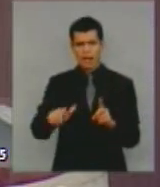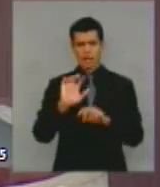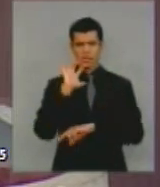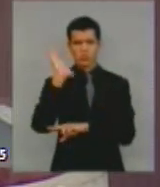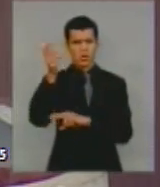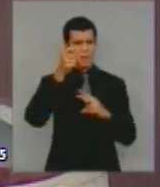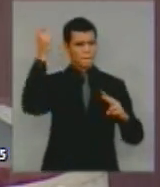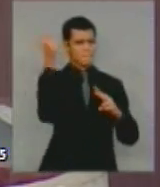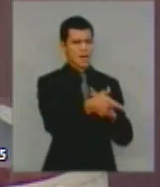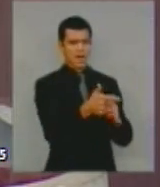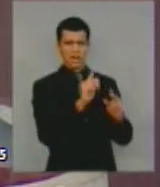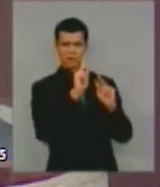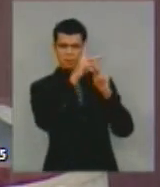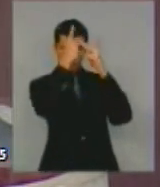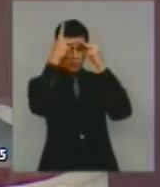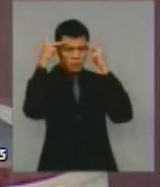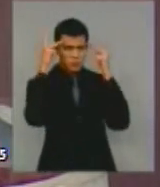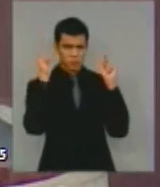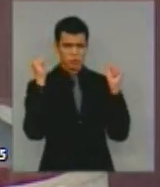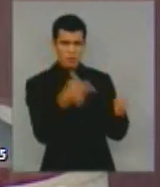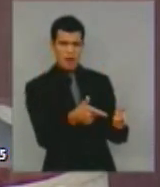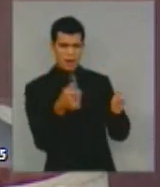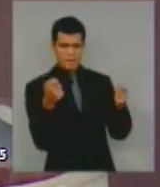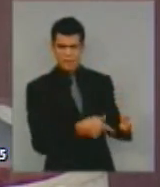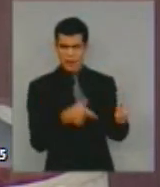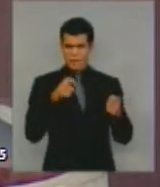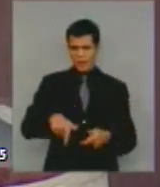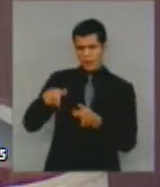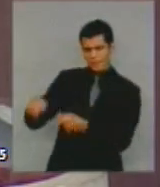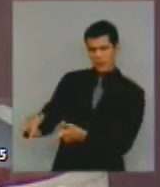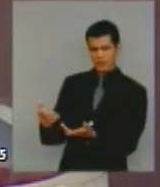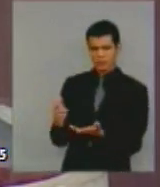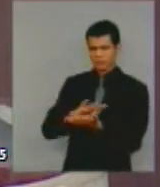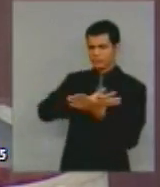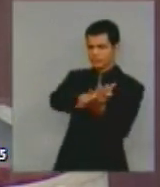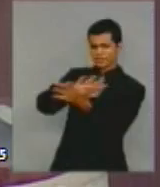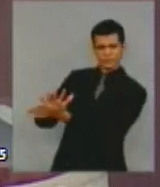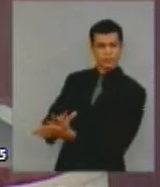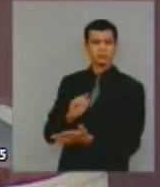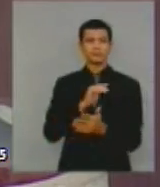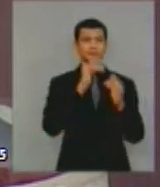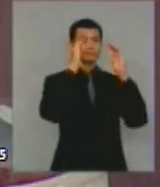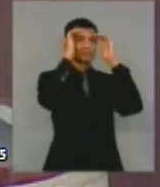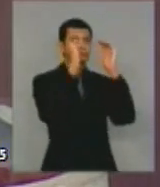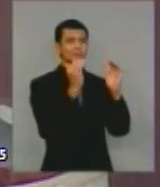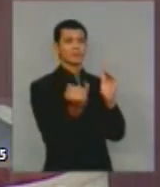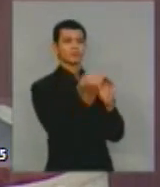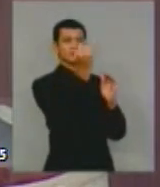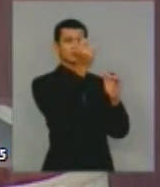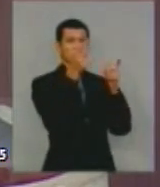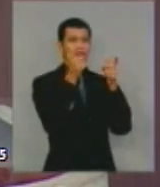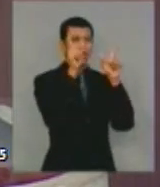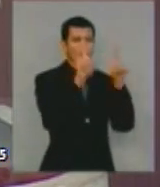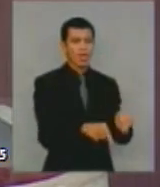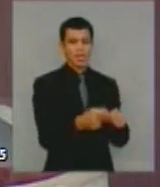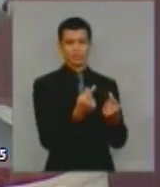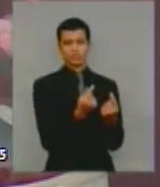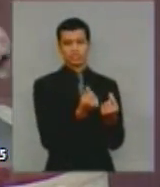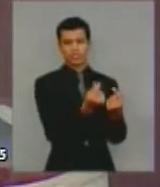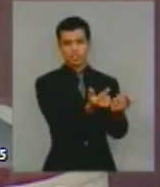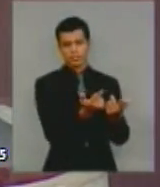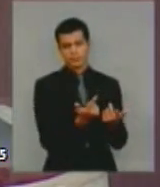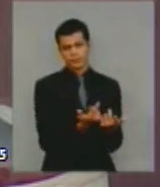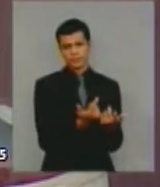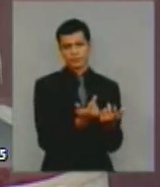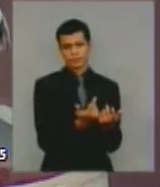destruir as pessoas, não se pode, deputados e deputadas, negar às pessoas acesso à água. Eu ando o